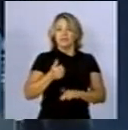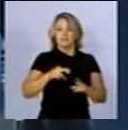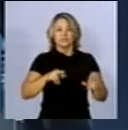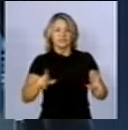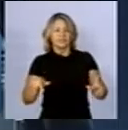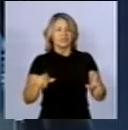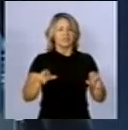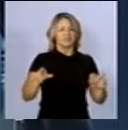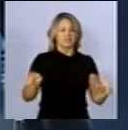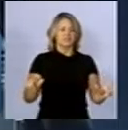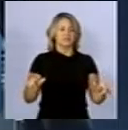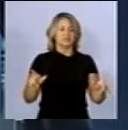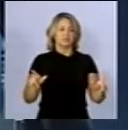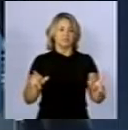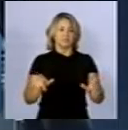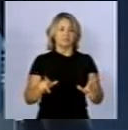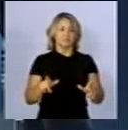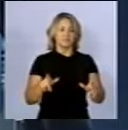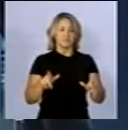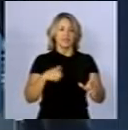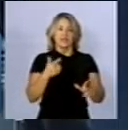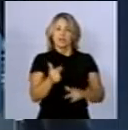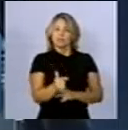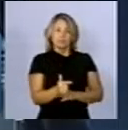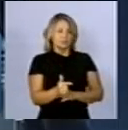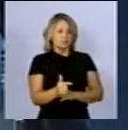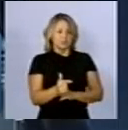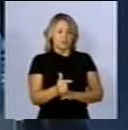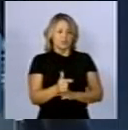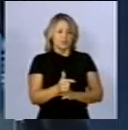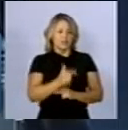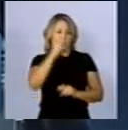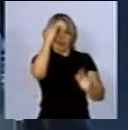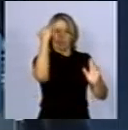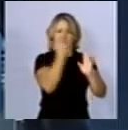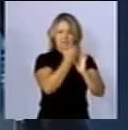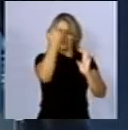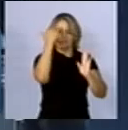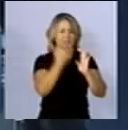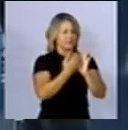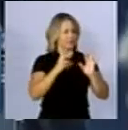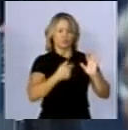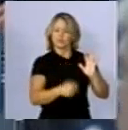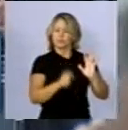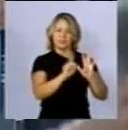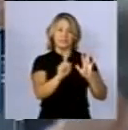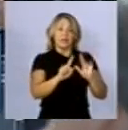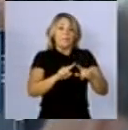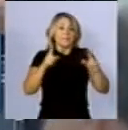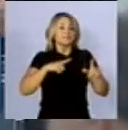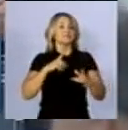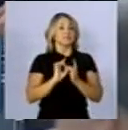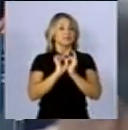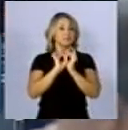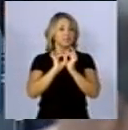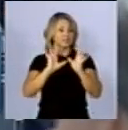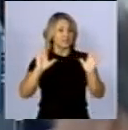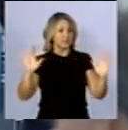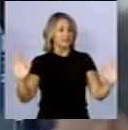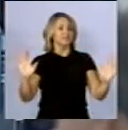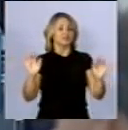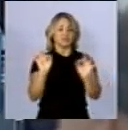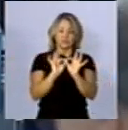aço. Eh, ele ele tem que atender a todos os requisitos, mas ele tem a liberdade de fazer o